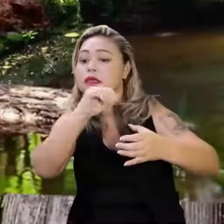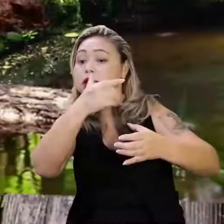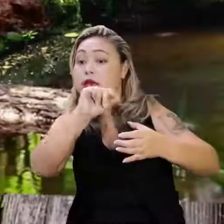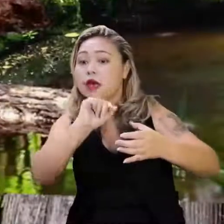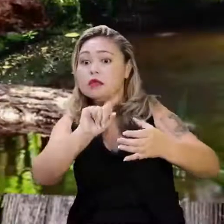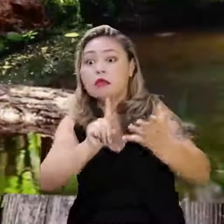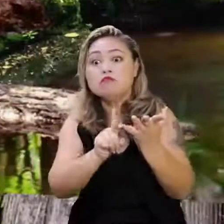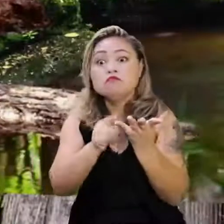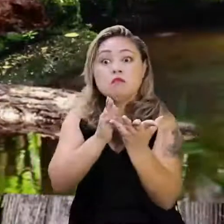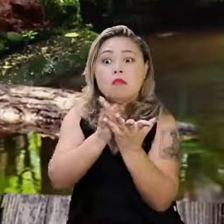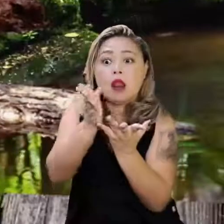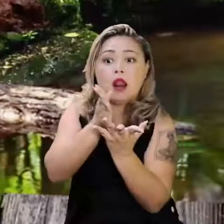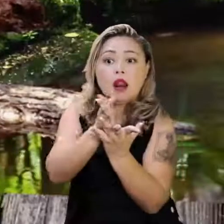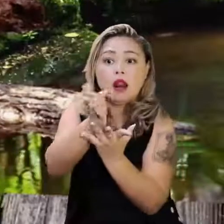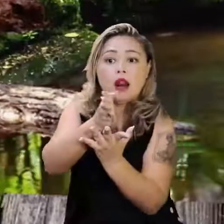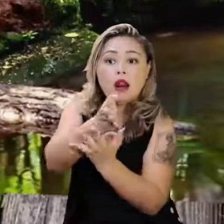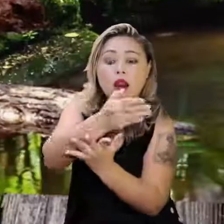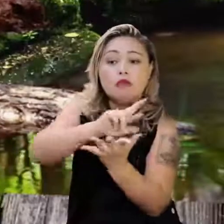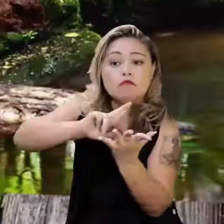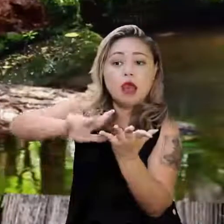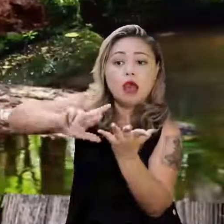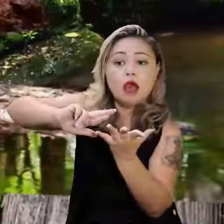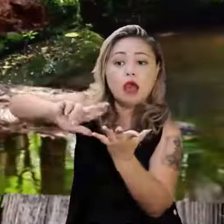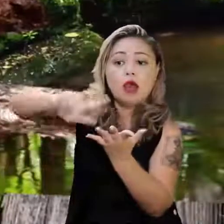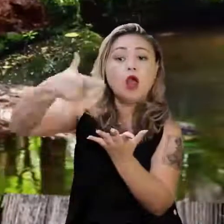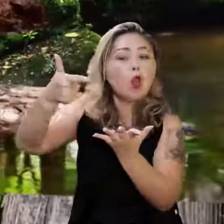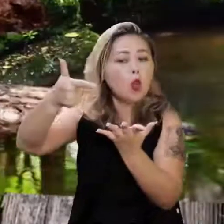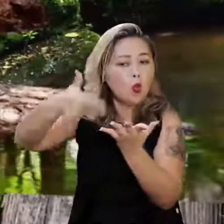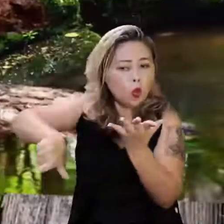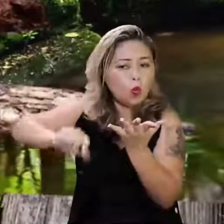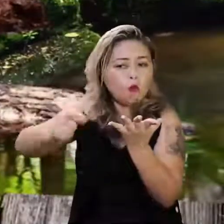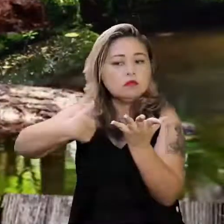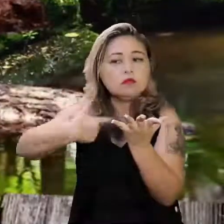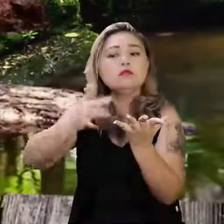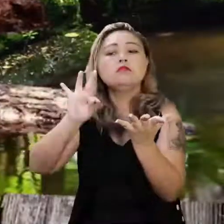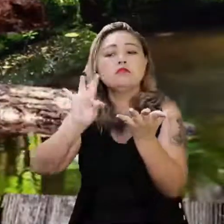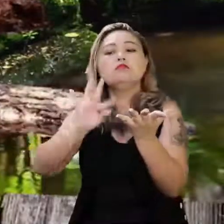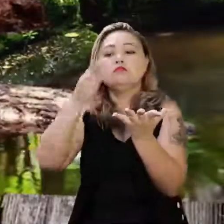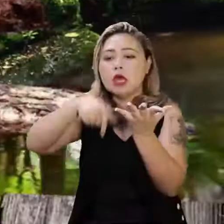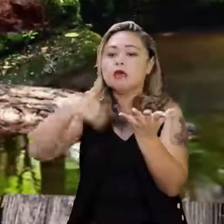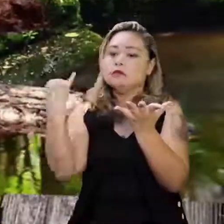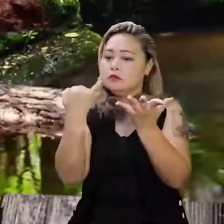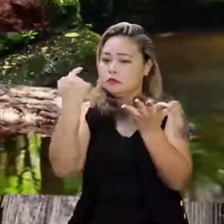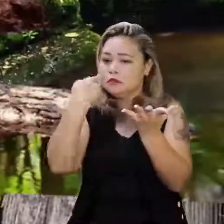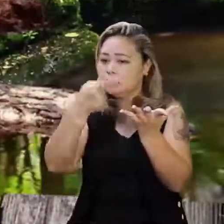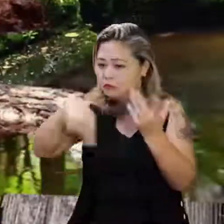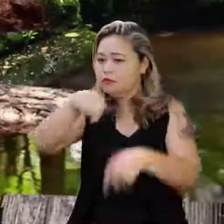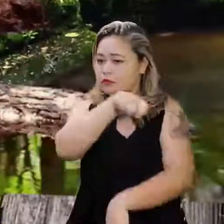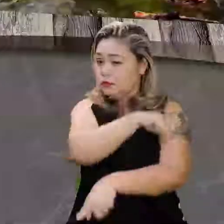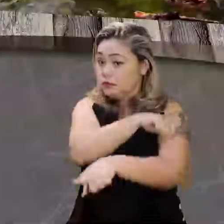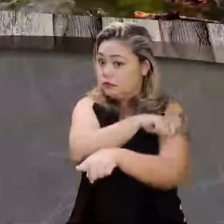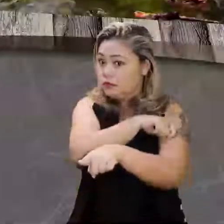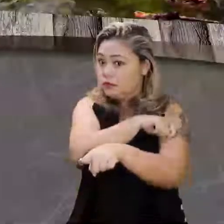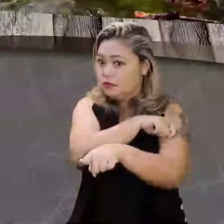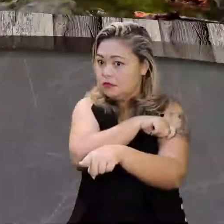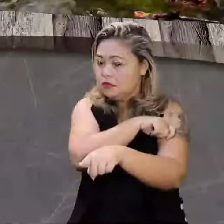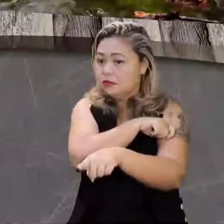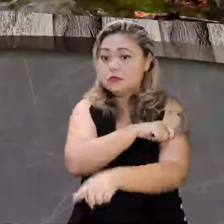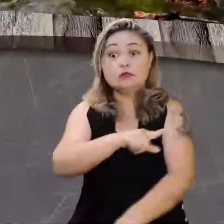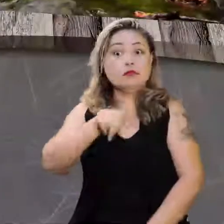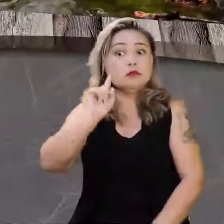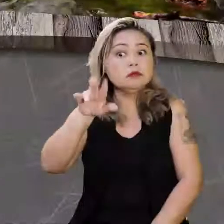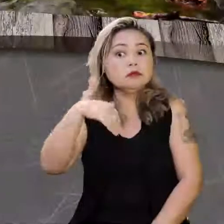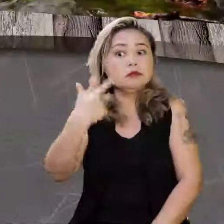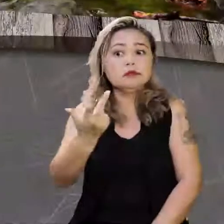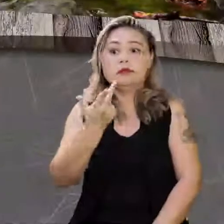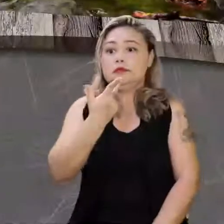uma variedade muito grande, tá? Novamente, eu destaco um ponto importante para você, meu aluno, que